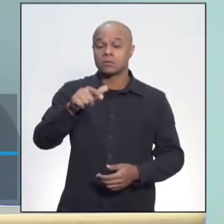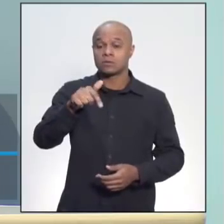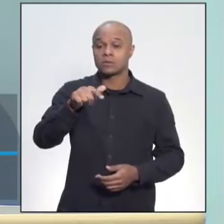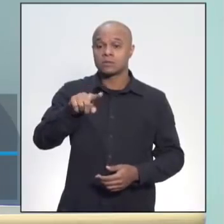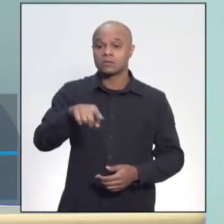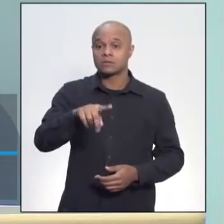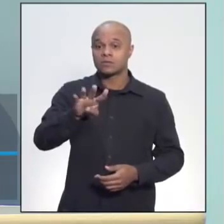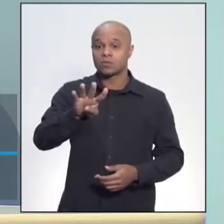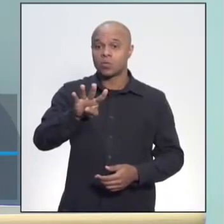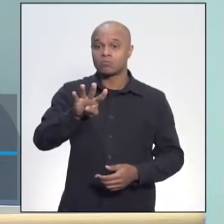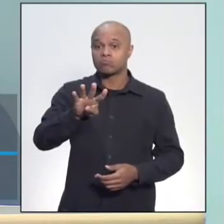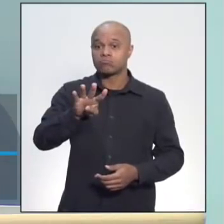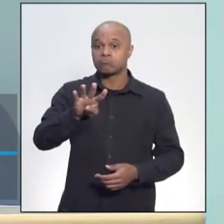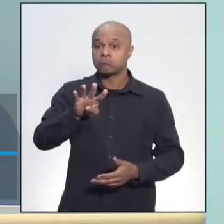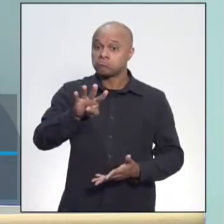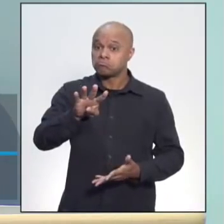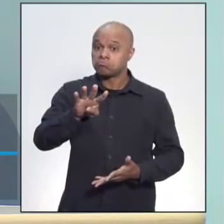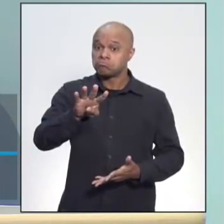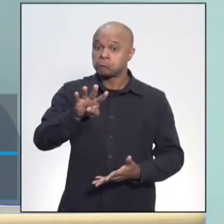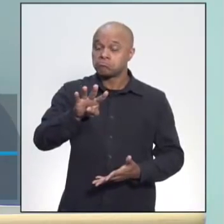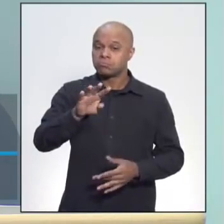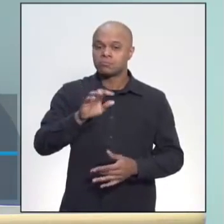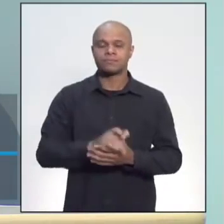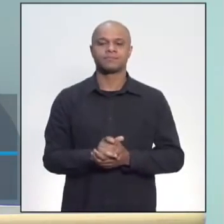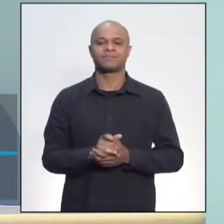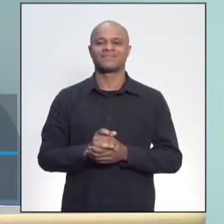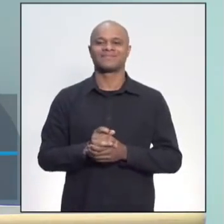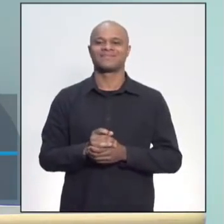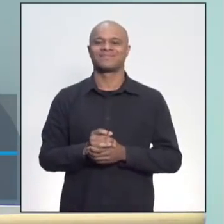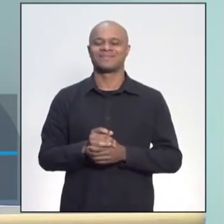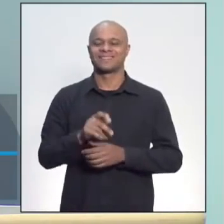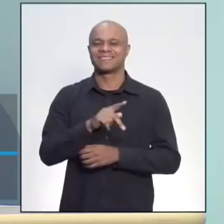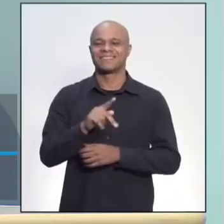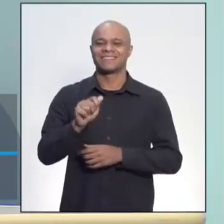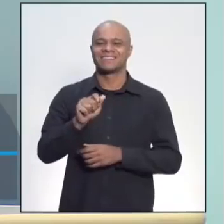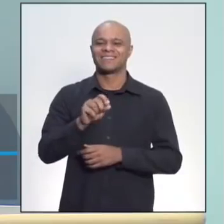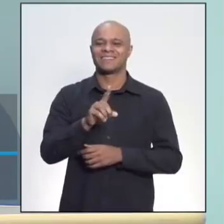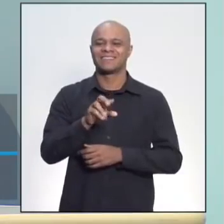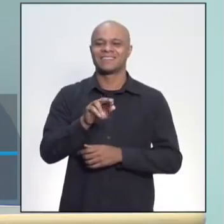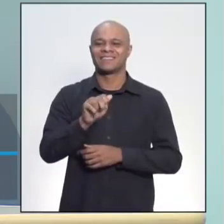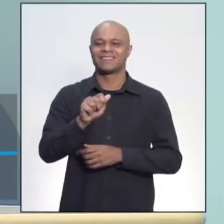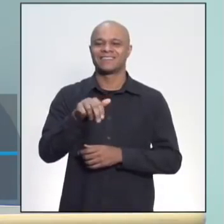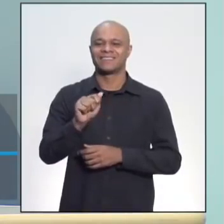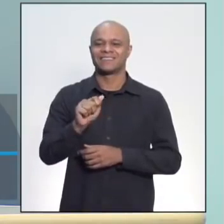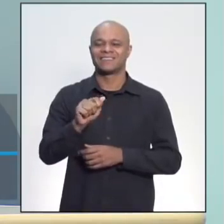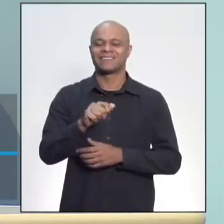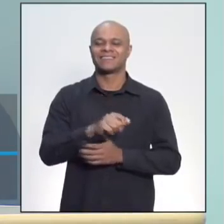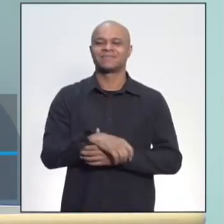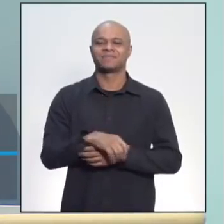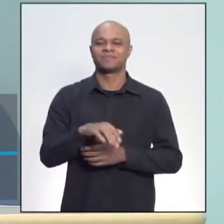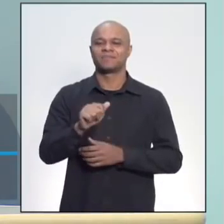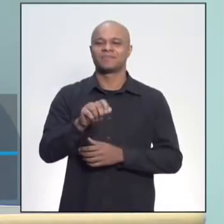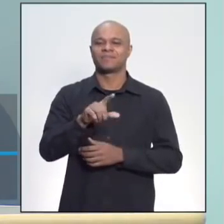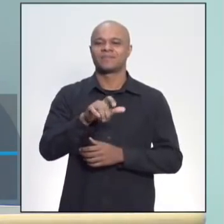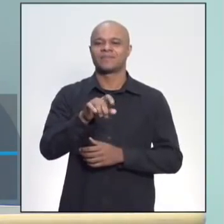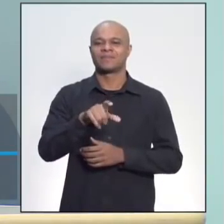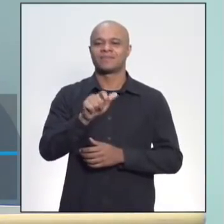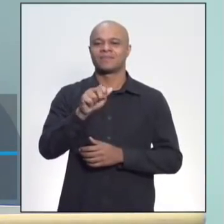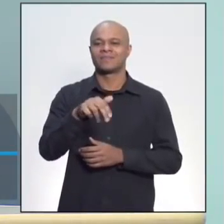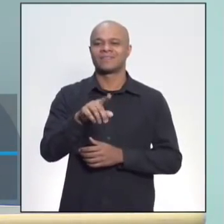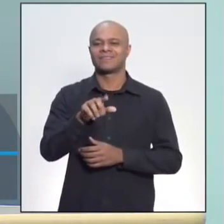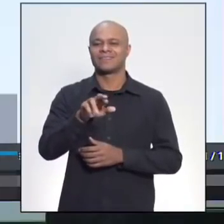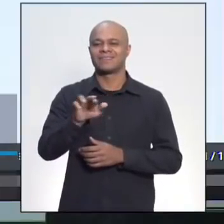eu quero agradecer também a participação das professoras Adriana, Andressa e dos professores Alexandre e